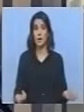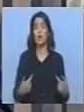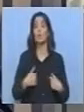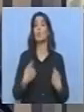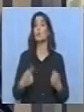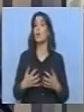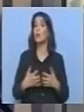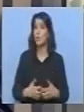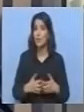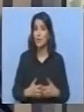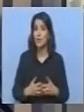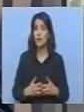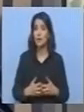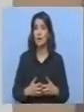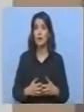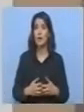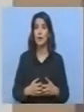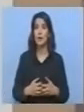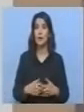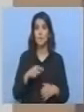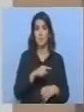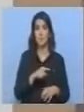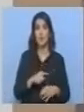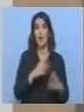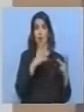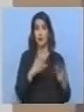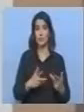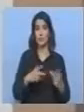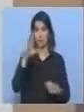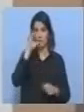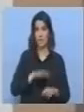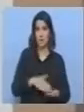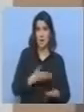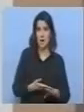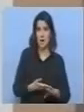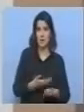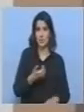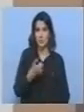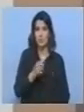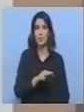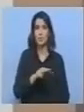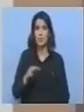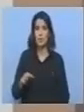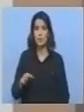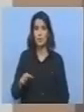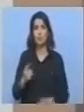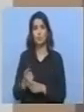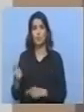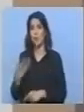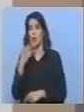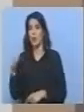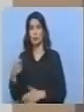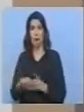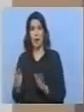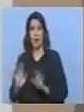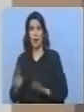é que haja possibilidade de reforçar o orçamento das universidades com estes 50 milhões de descida das propinas, que já